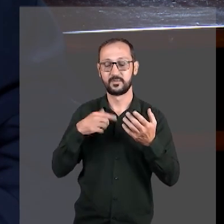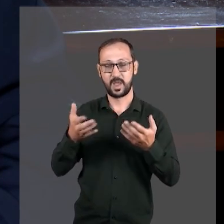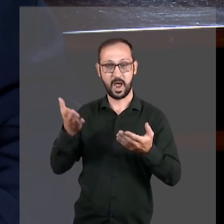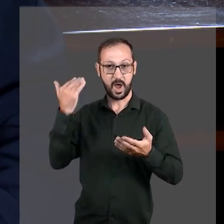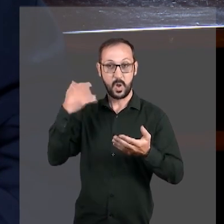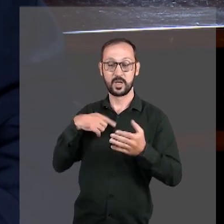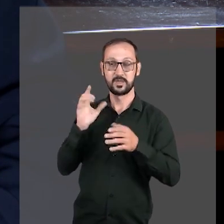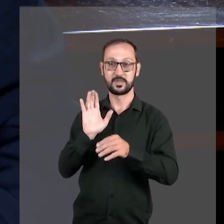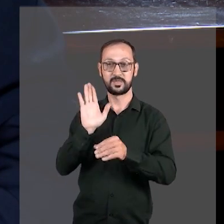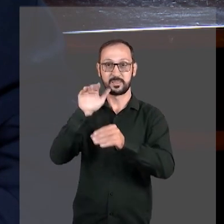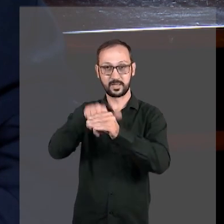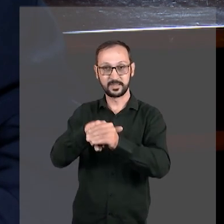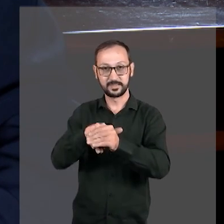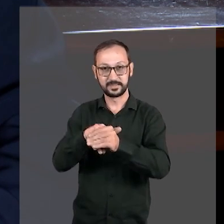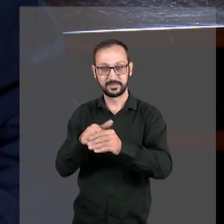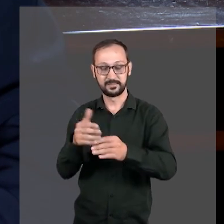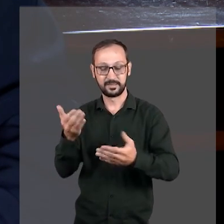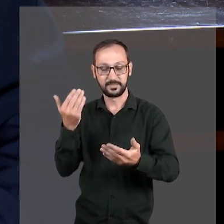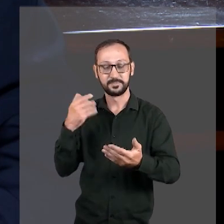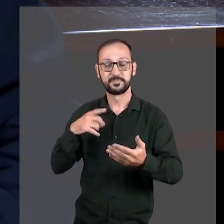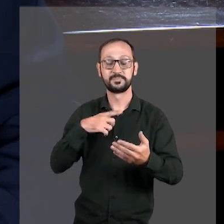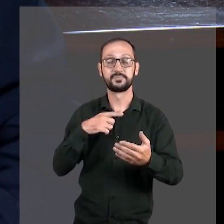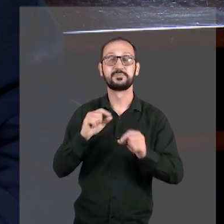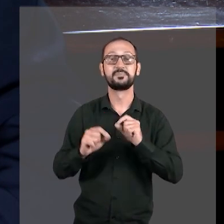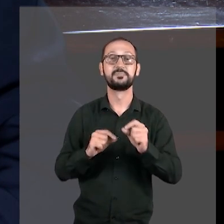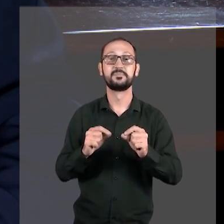teve muito em voga agora nessa última eleição,